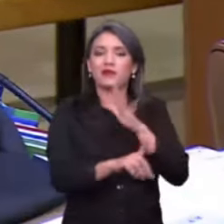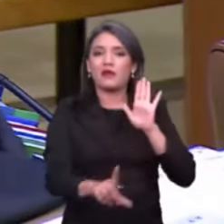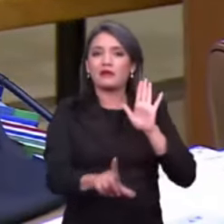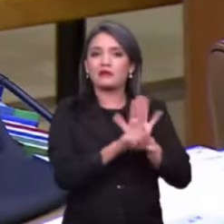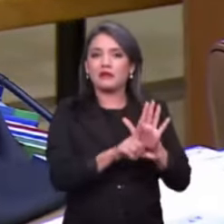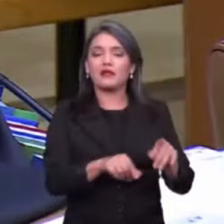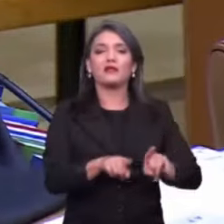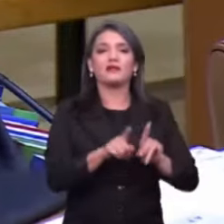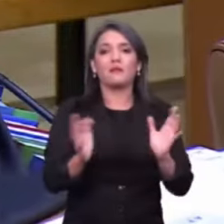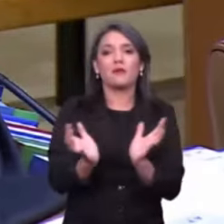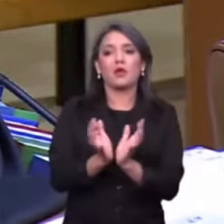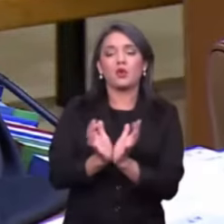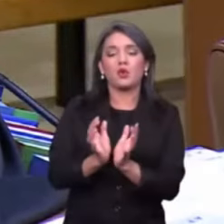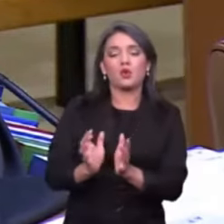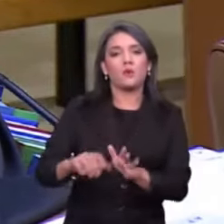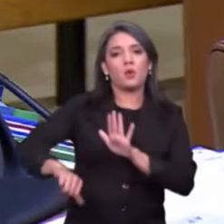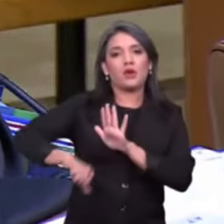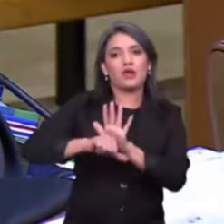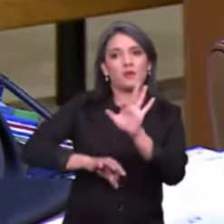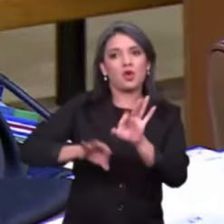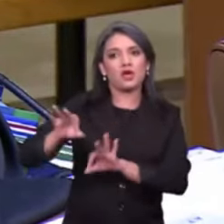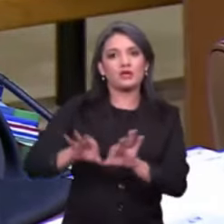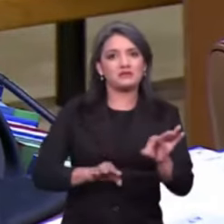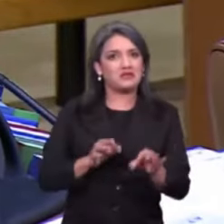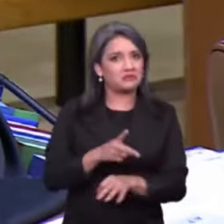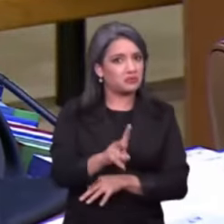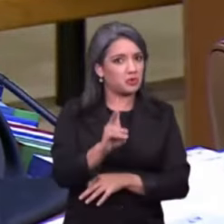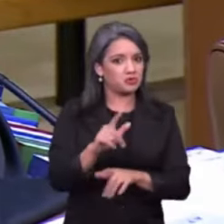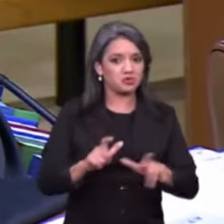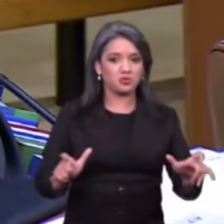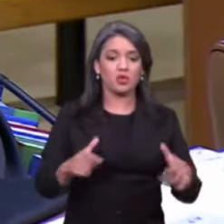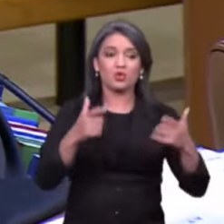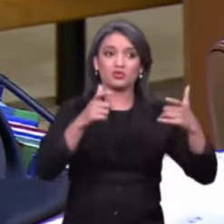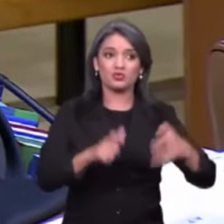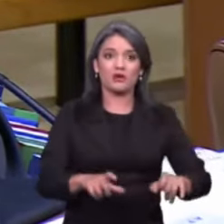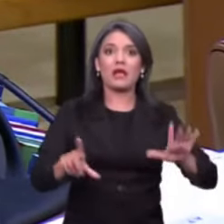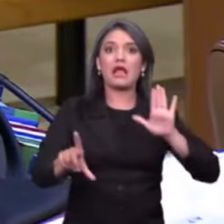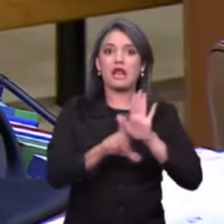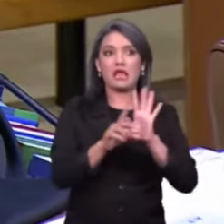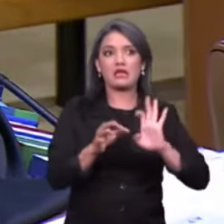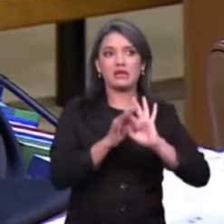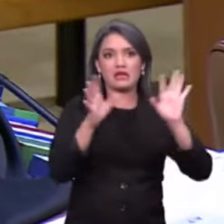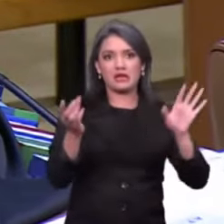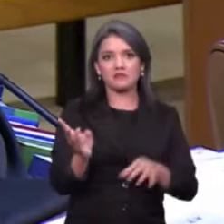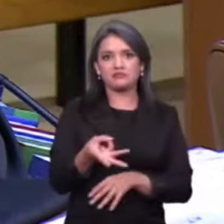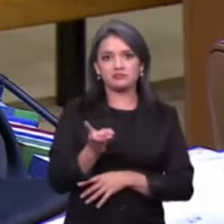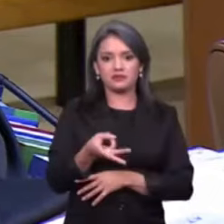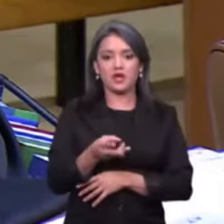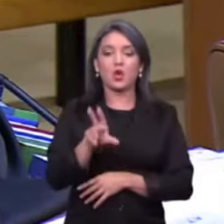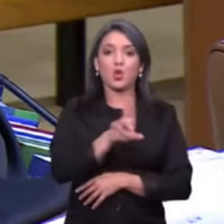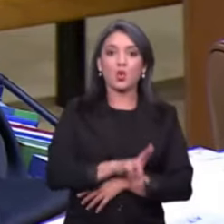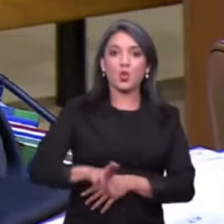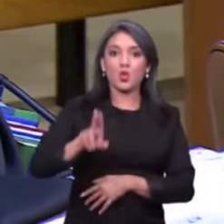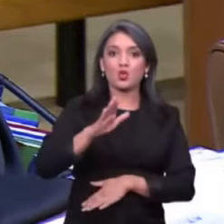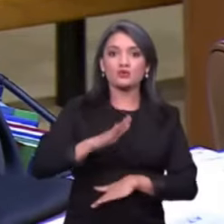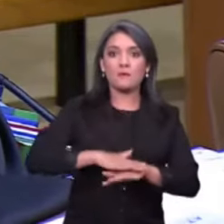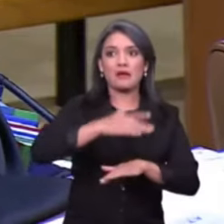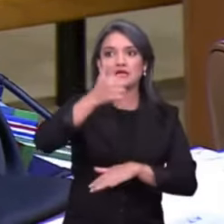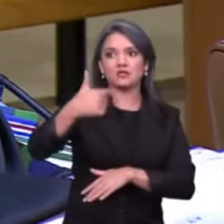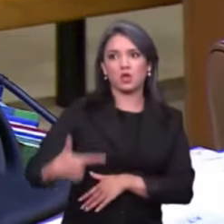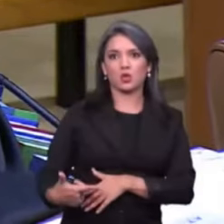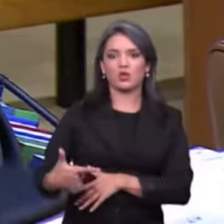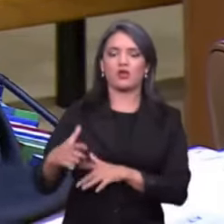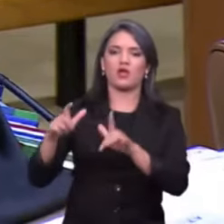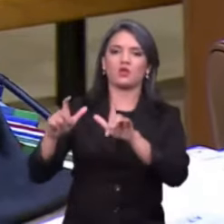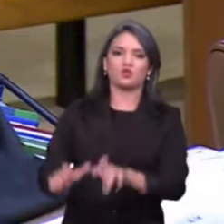jurisdições que legalizaram a cannabis, o consumo permanece mais alto do que nas jurisdições que não o fizeram,